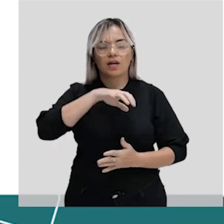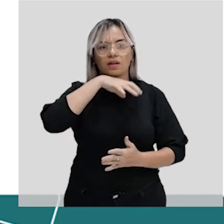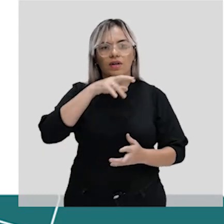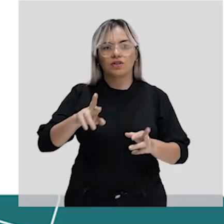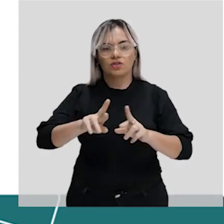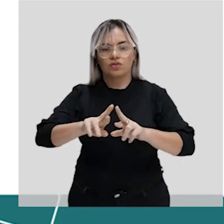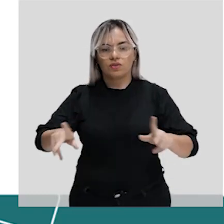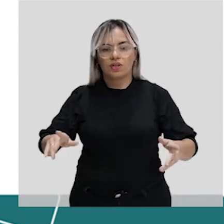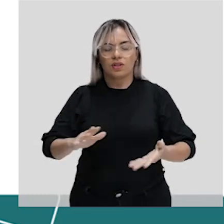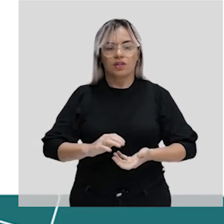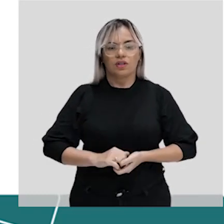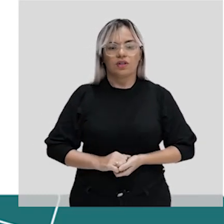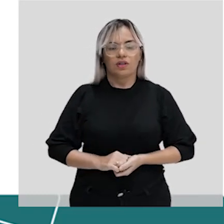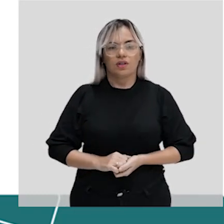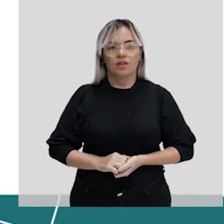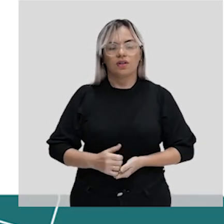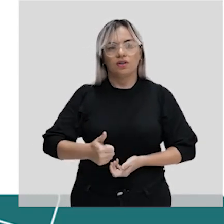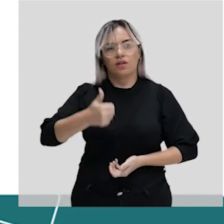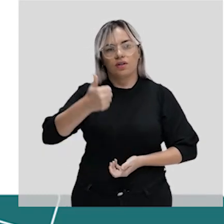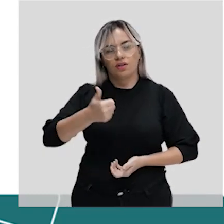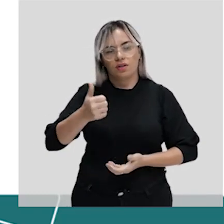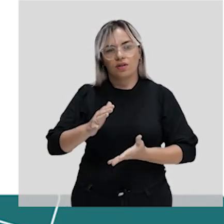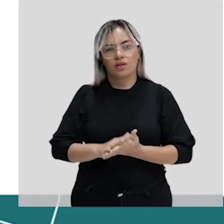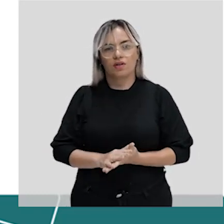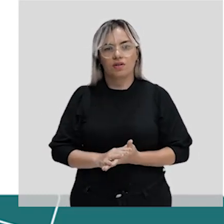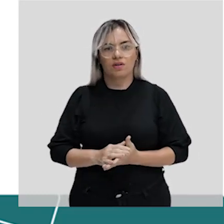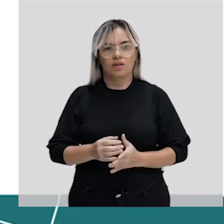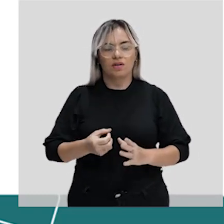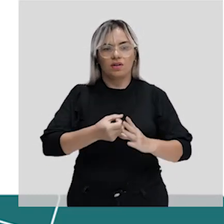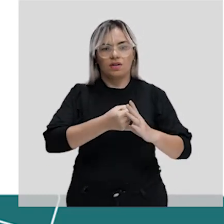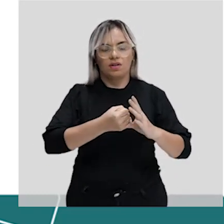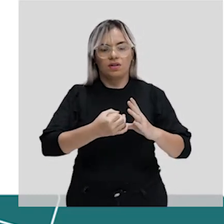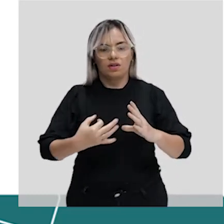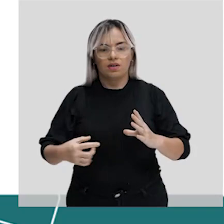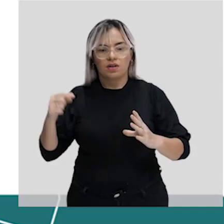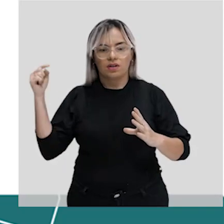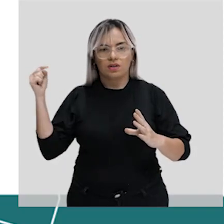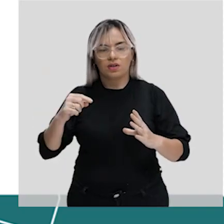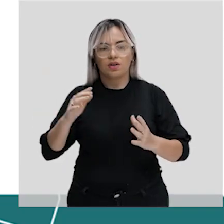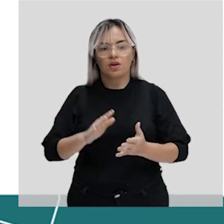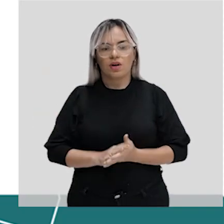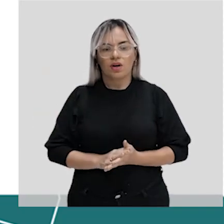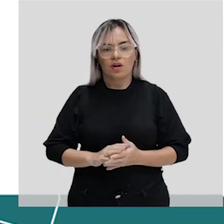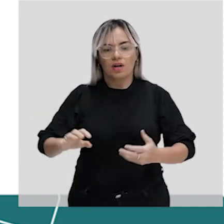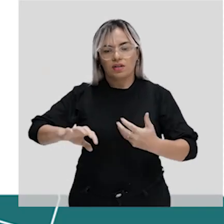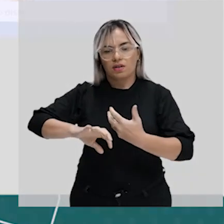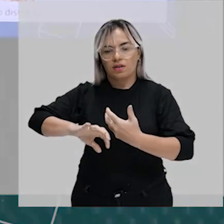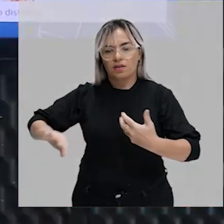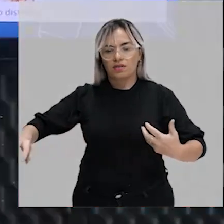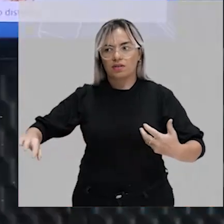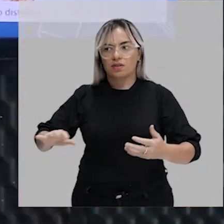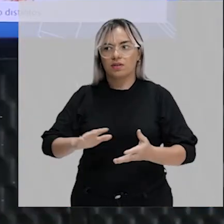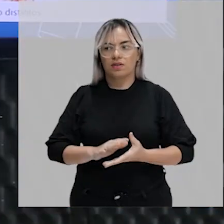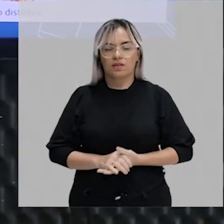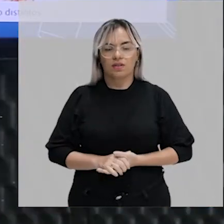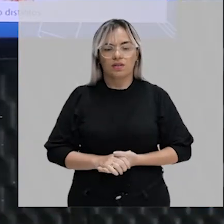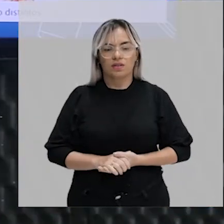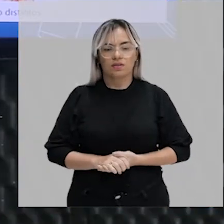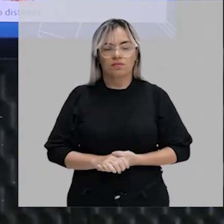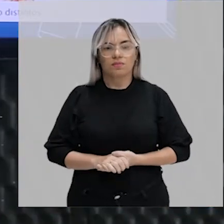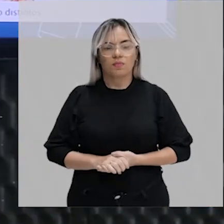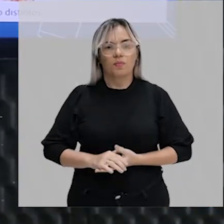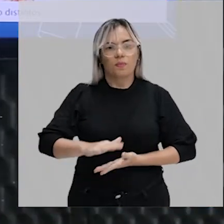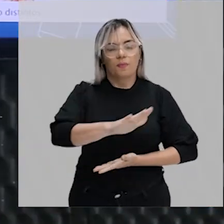formado, tá? Primeiro mecanismo pré-zigótico, o isolamento de habitat. Olha só, o que é o